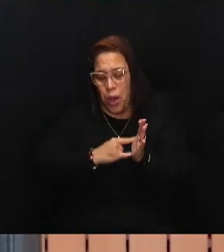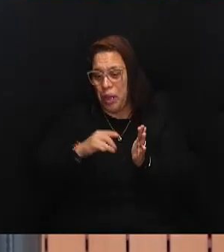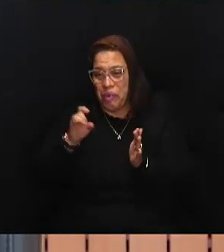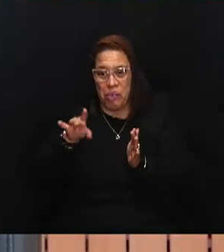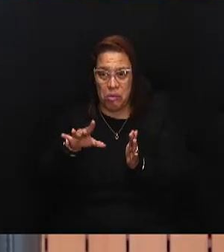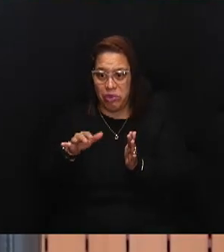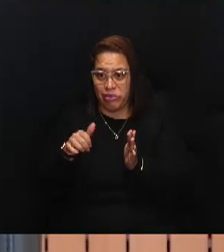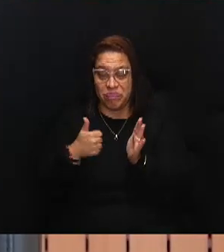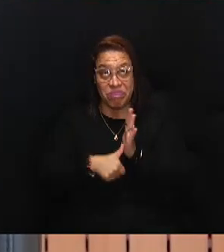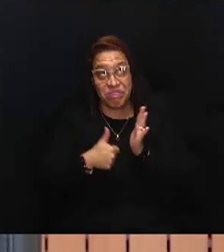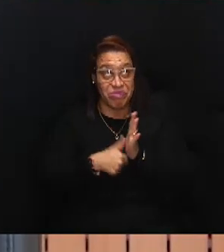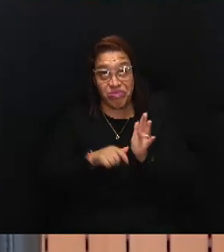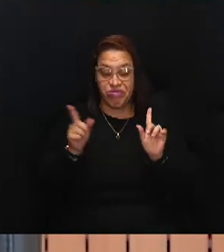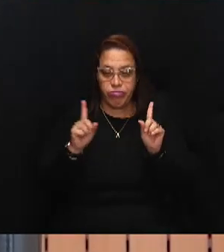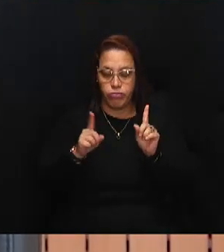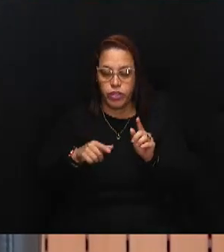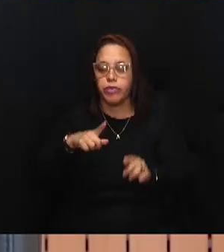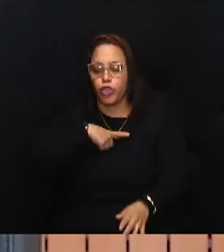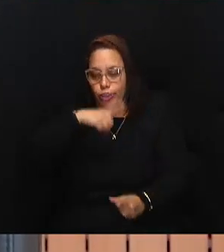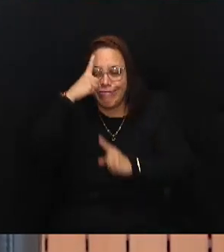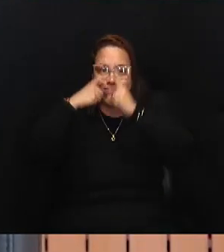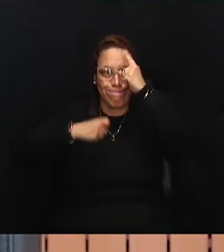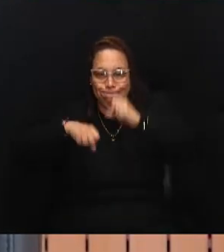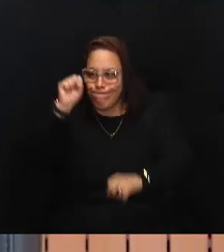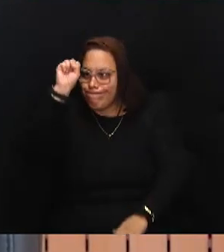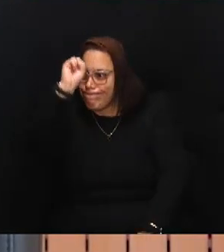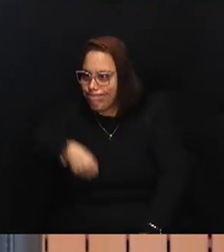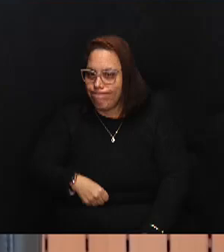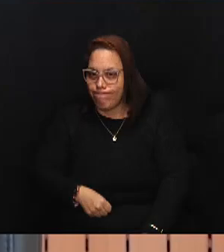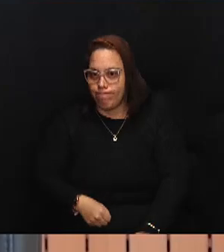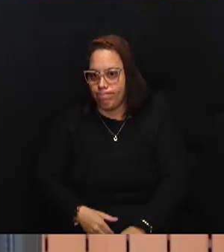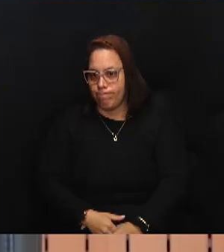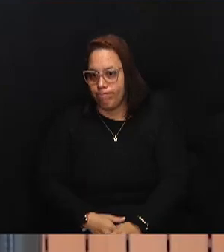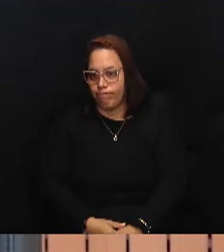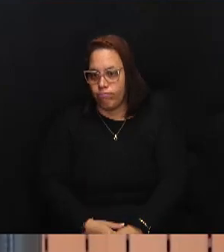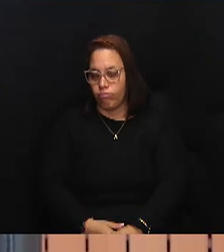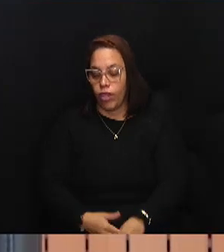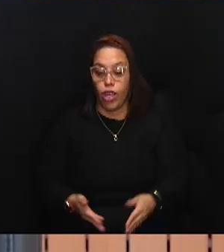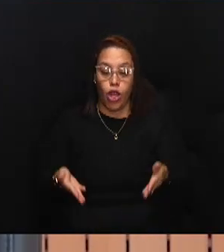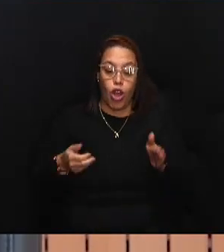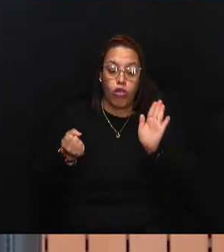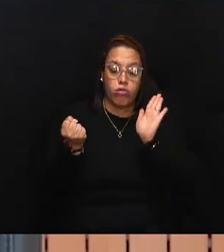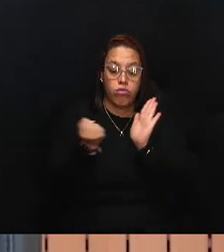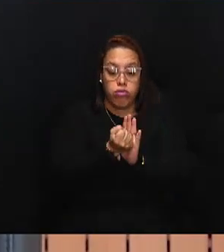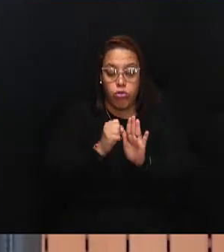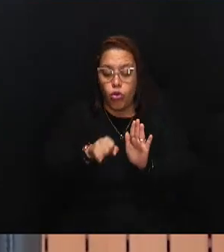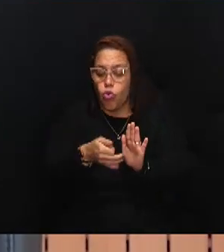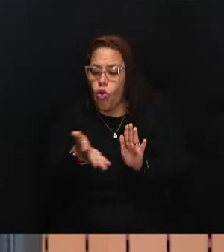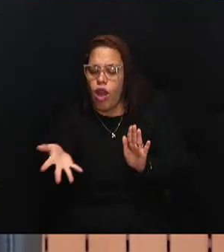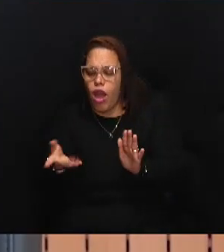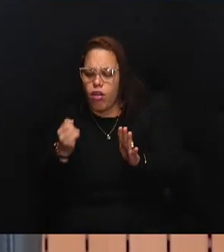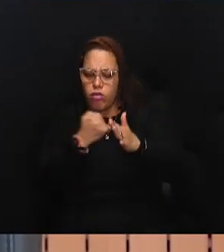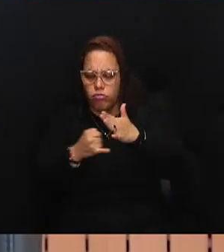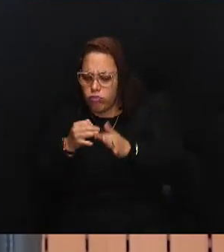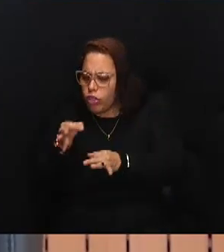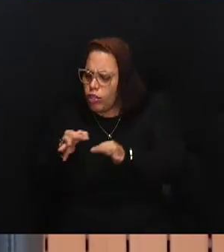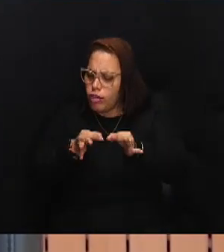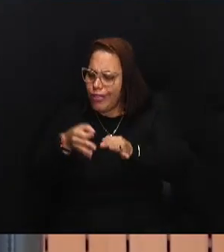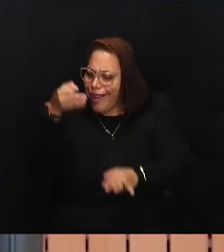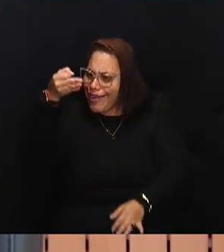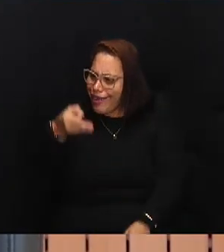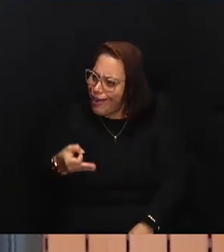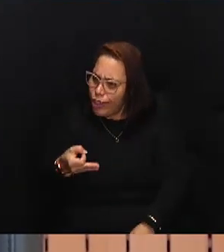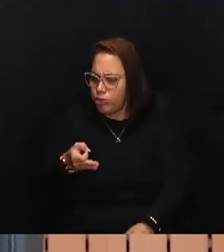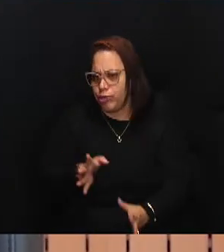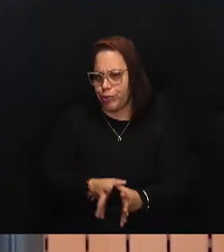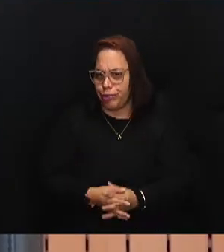violações. Então, hoje, com esse selo, as famílias também sabem quais são as instituições que estão devidamente regularizadas, porque,